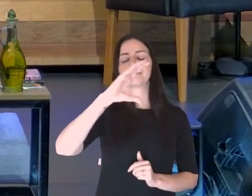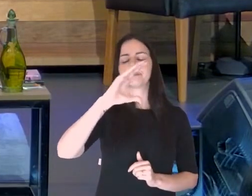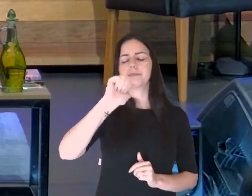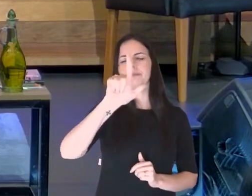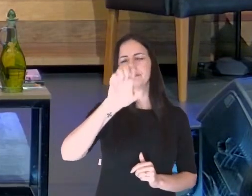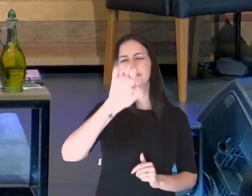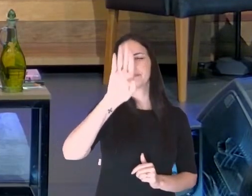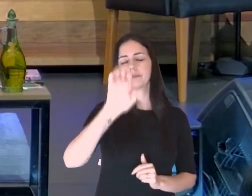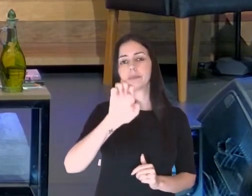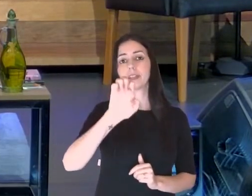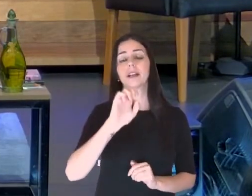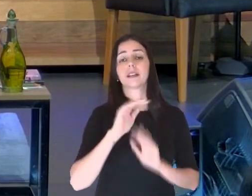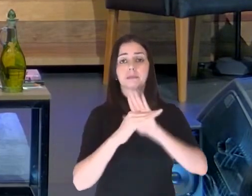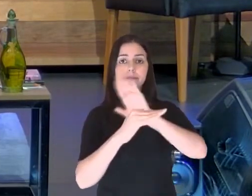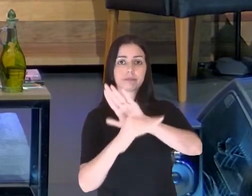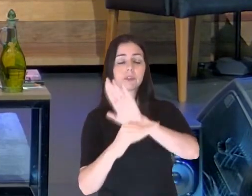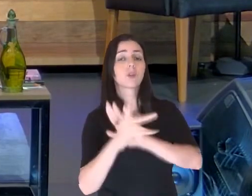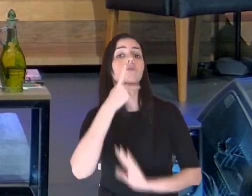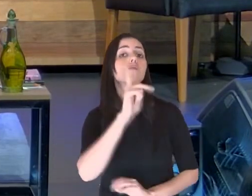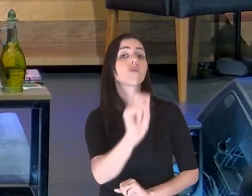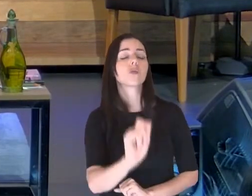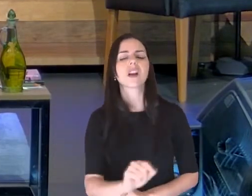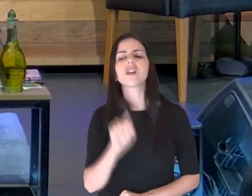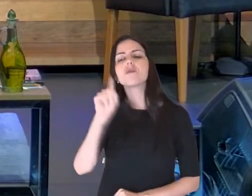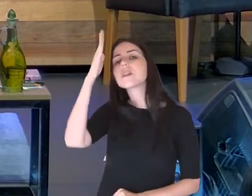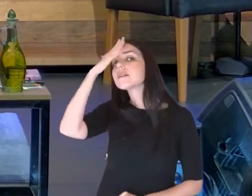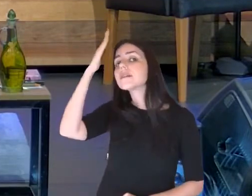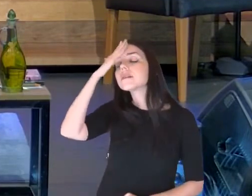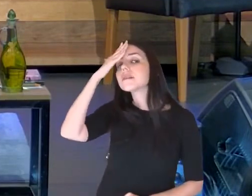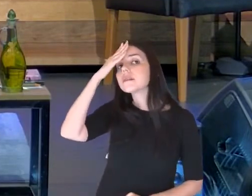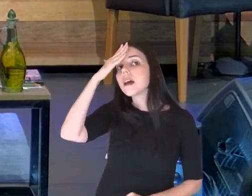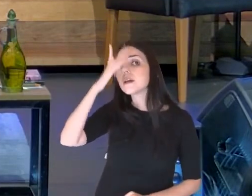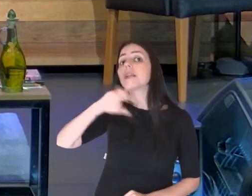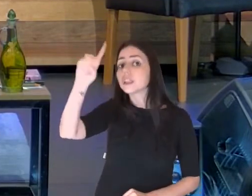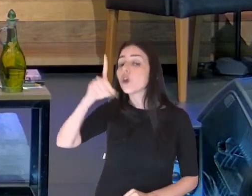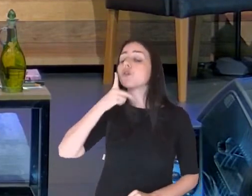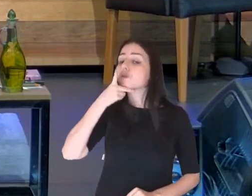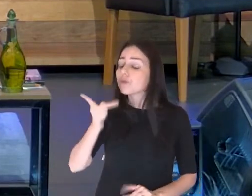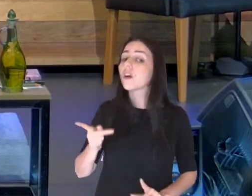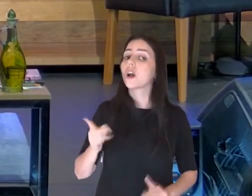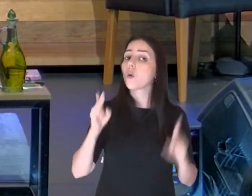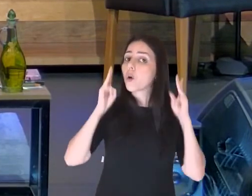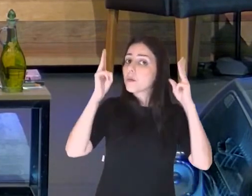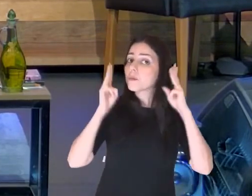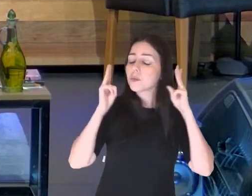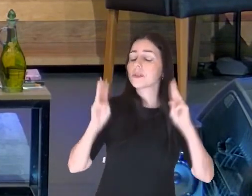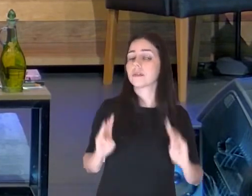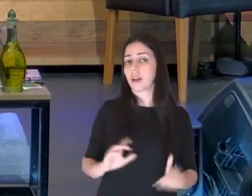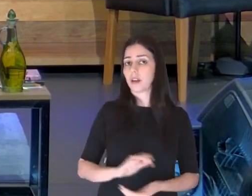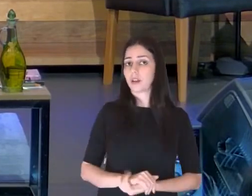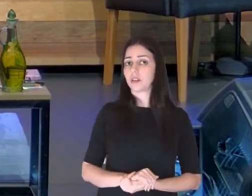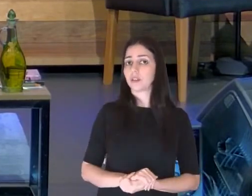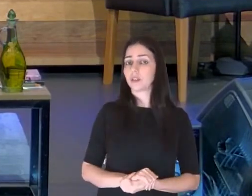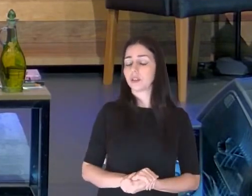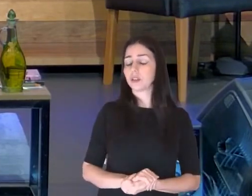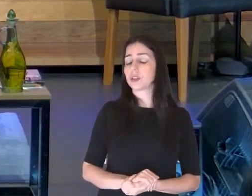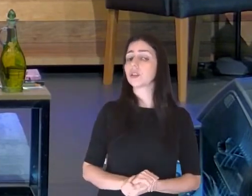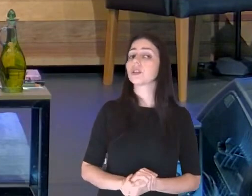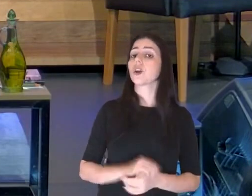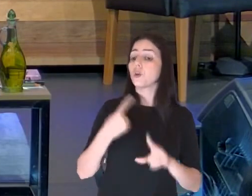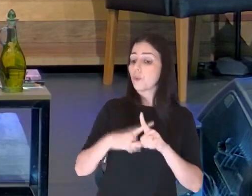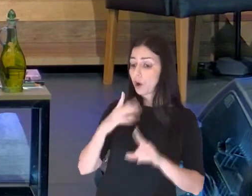nome. Ele disse: tu sabes o que o Senhor falou a Moisés, homem de Deus, em Cades Barneia, por causa de mim